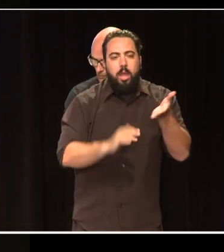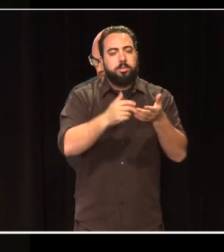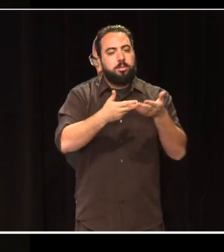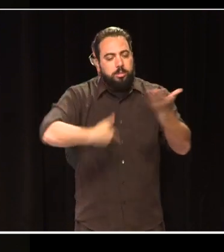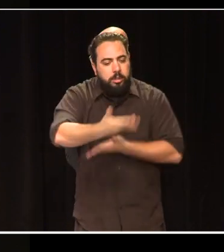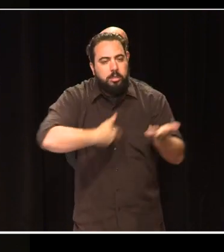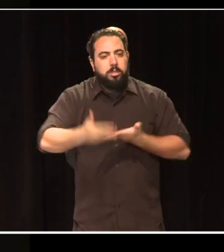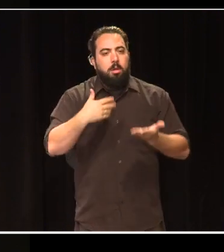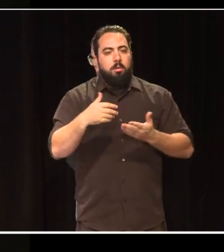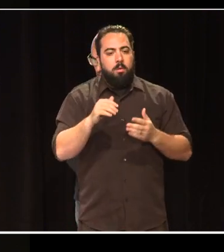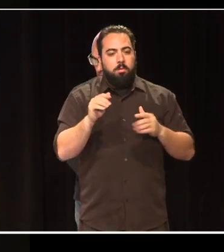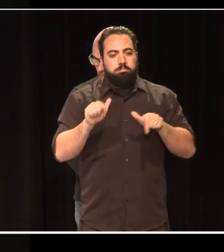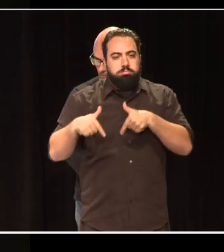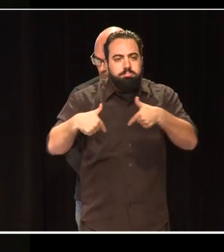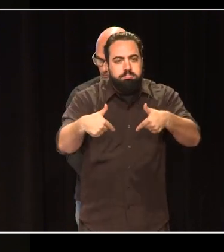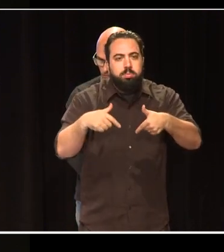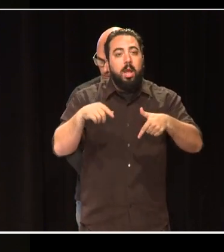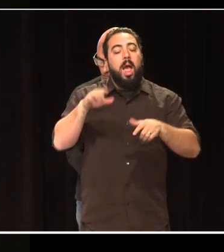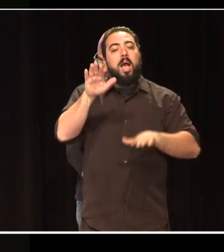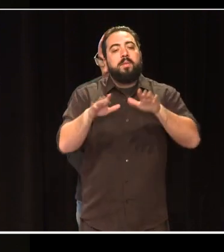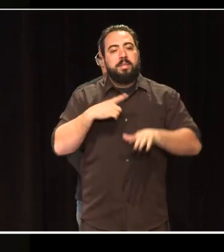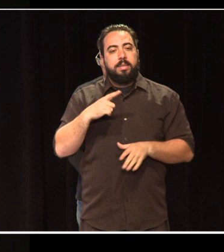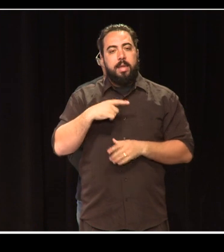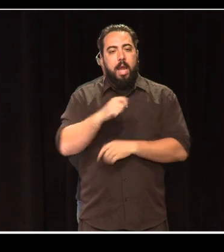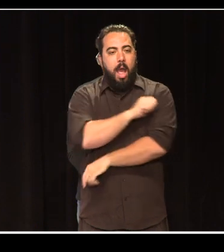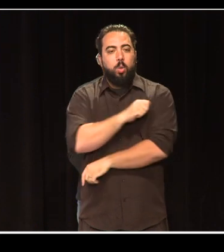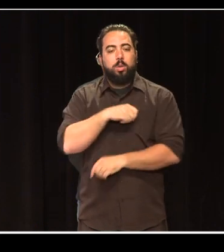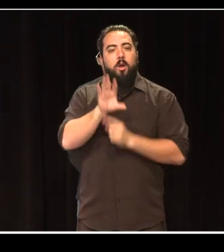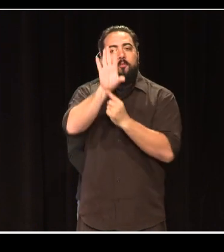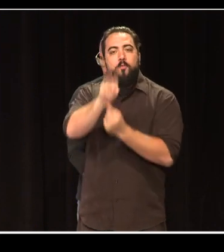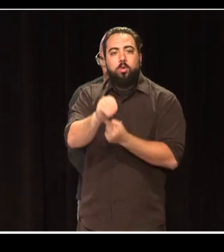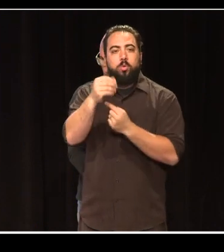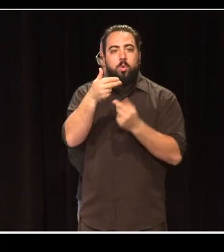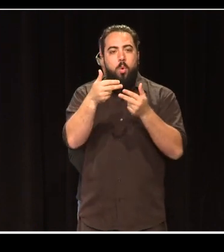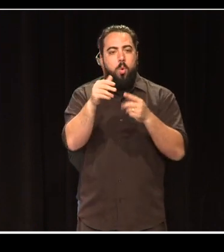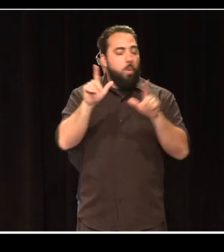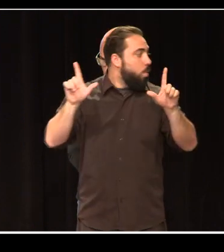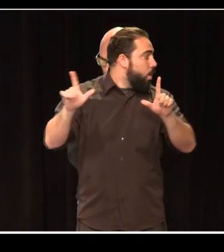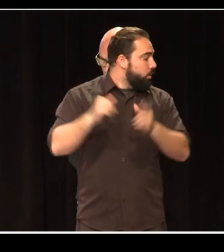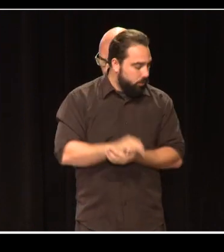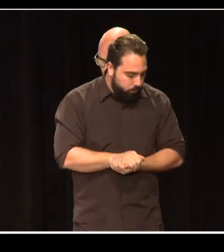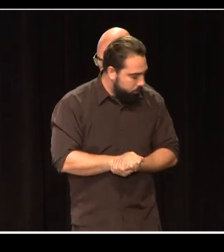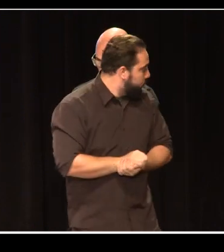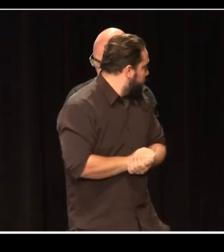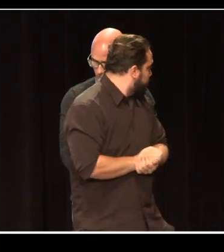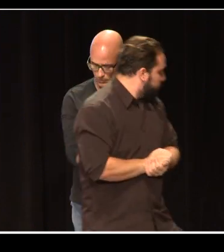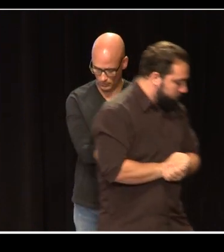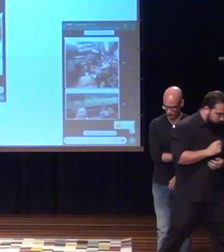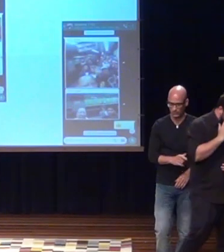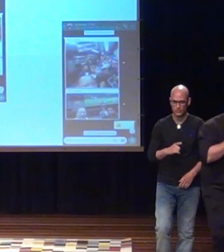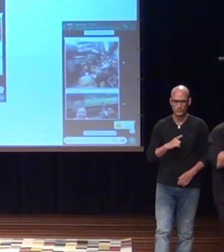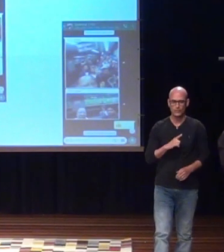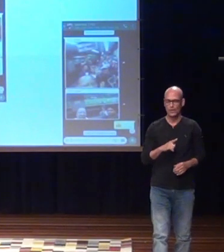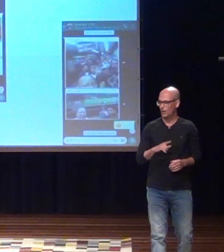Interação, a aluna fotografou o quadro para colocar lá para um colega que tinha faltado. Aqui uma outra atividade que a gente fez com umas chapinhas assim